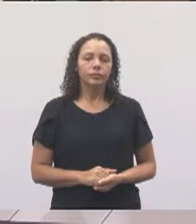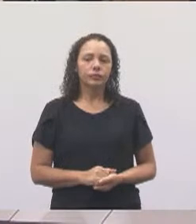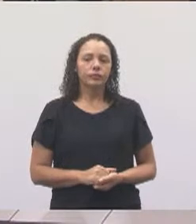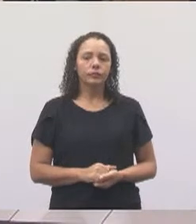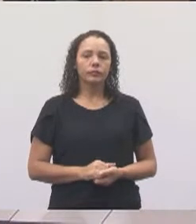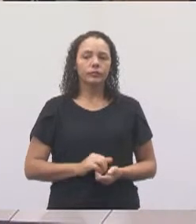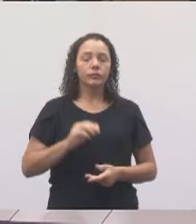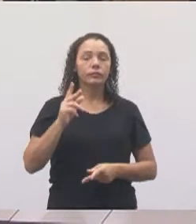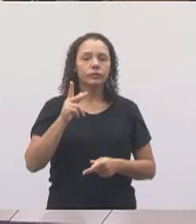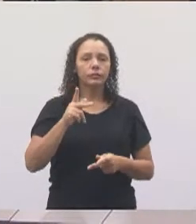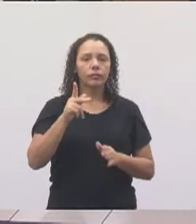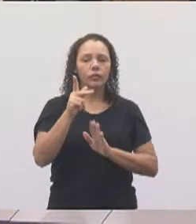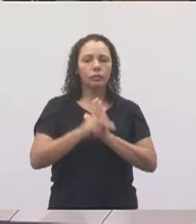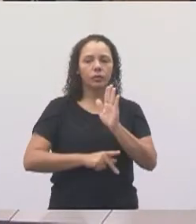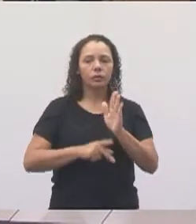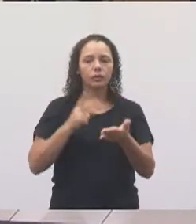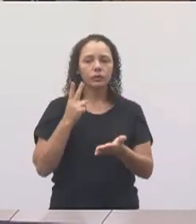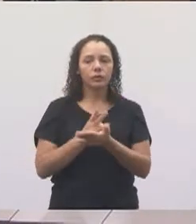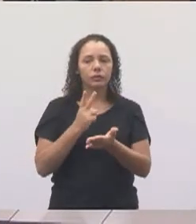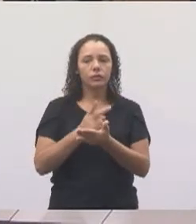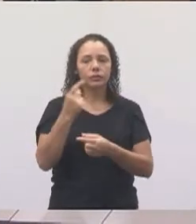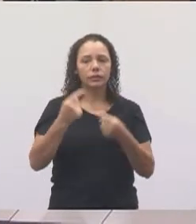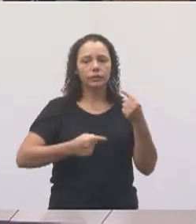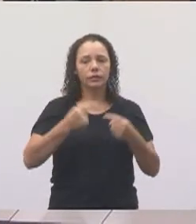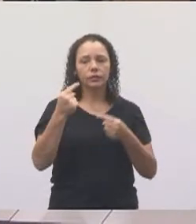O projeto continua em discussão.